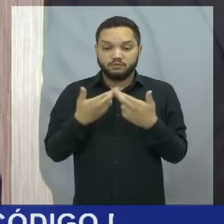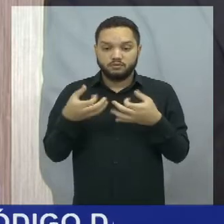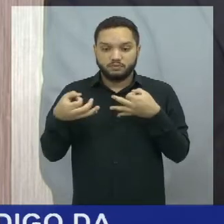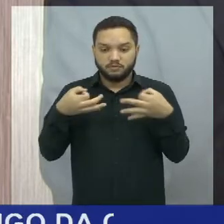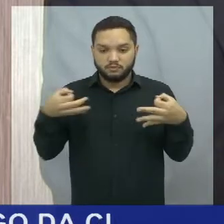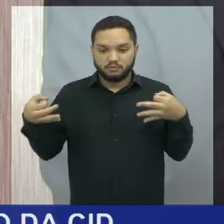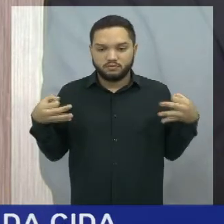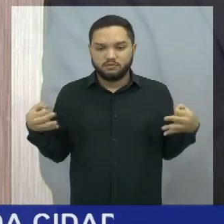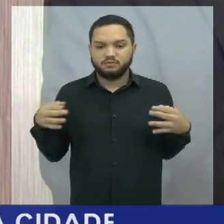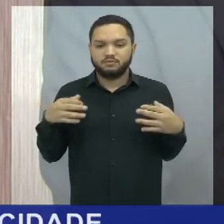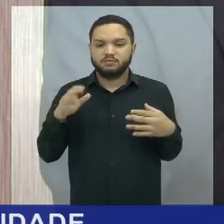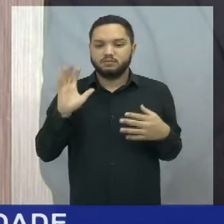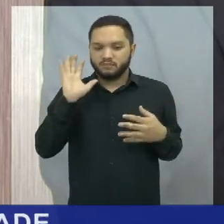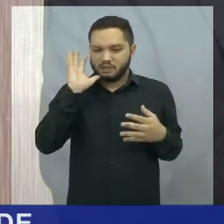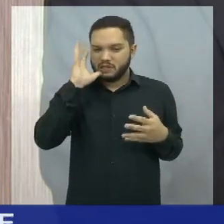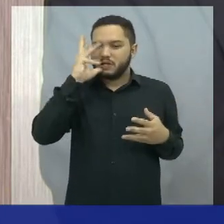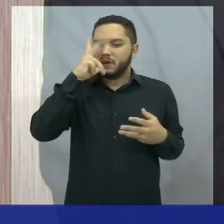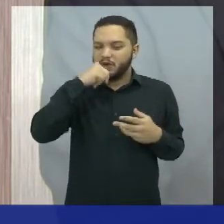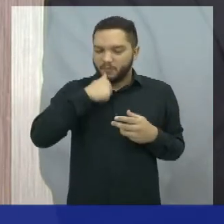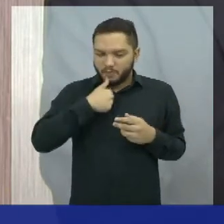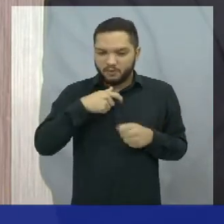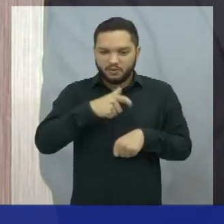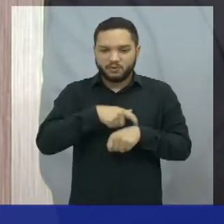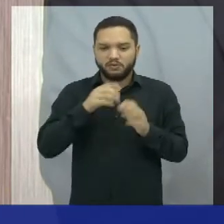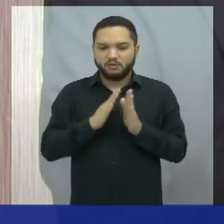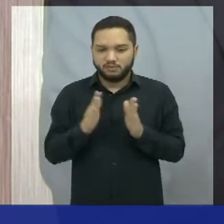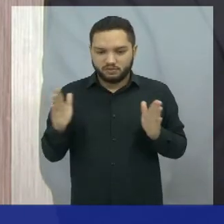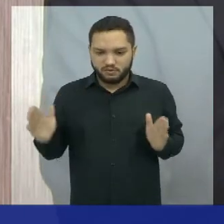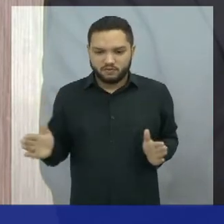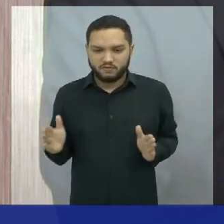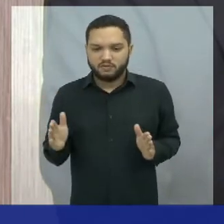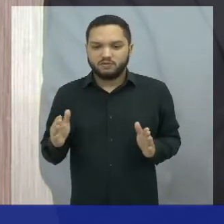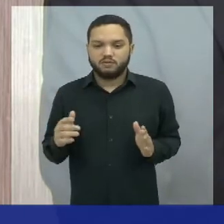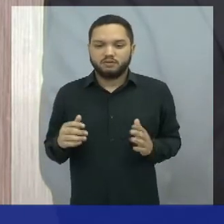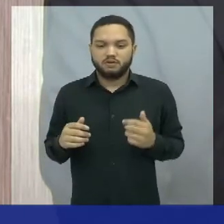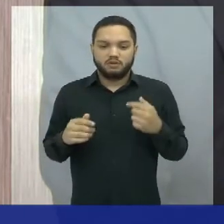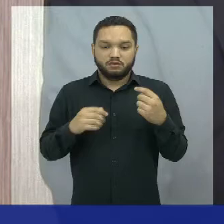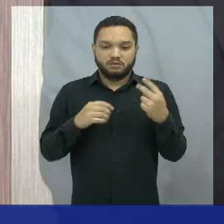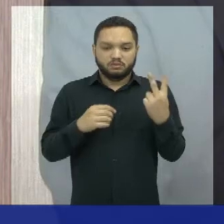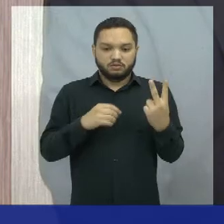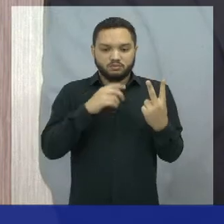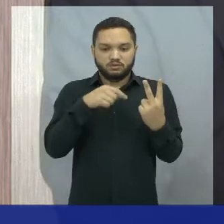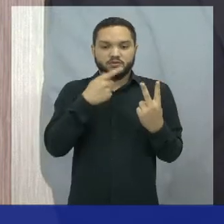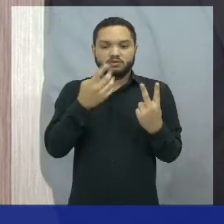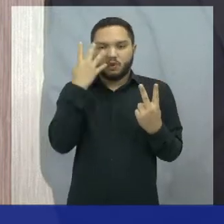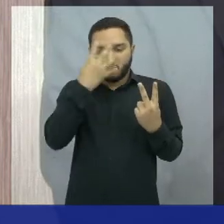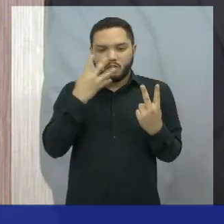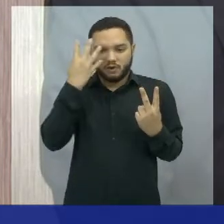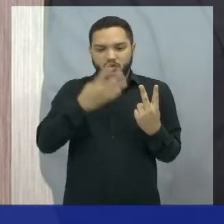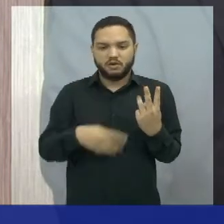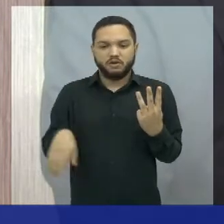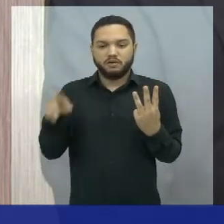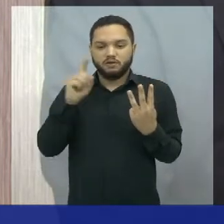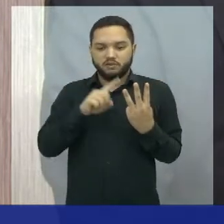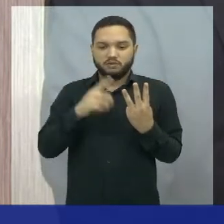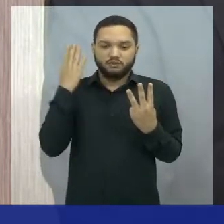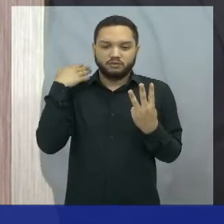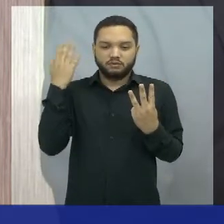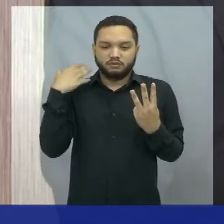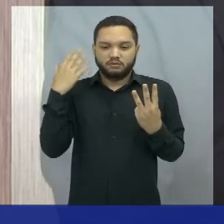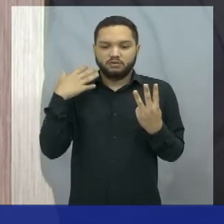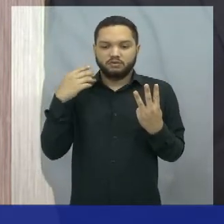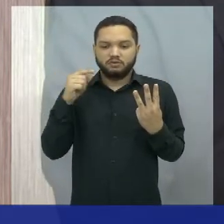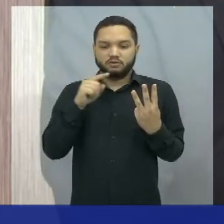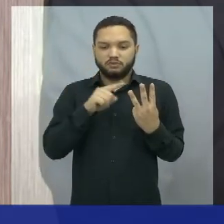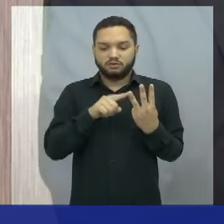uma duração expressiva do ponto de vista de tempo, né? As 2 primeiras duraram mais de 4 horas, e a última